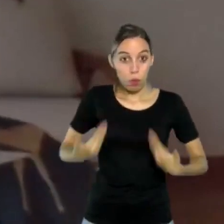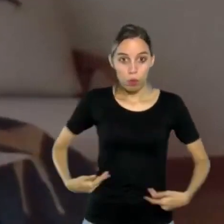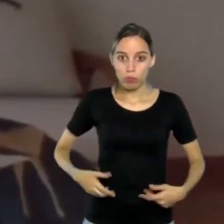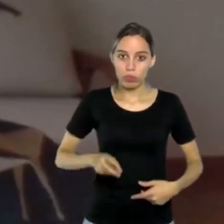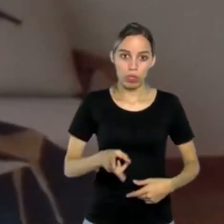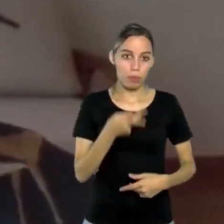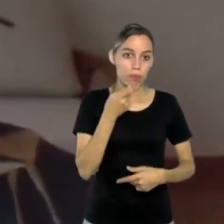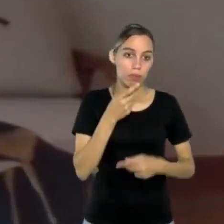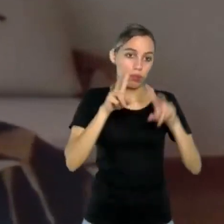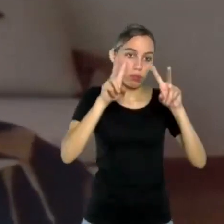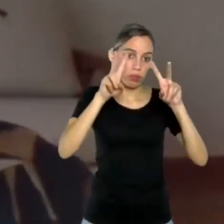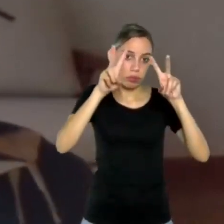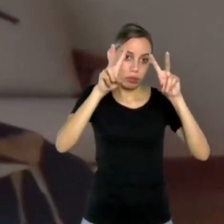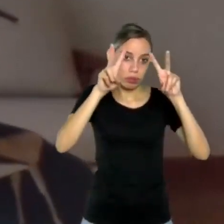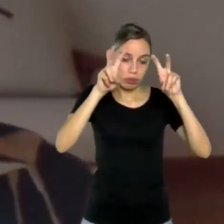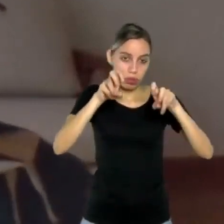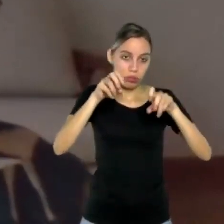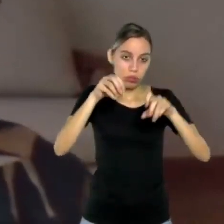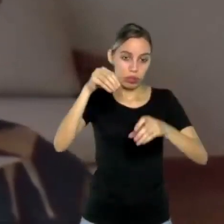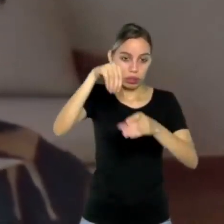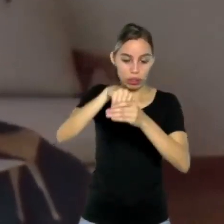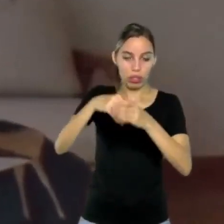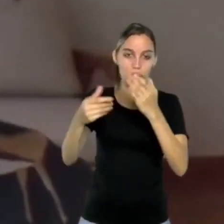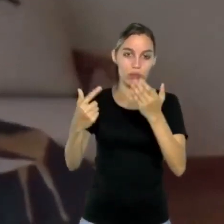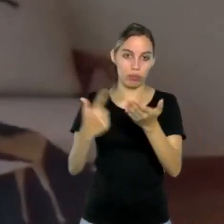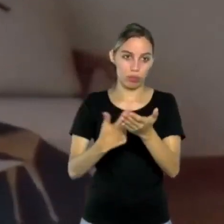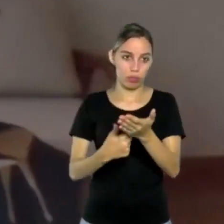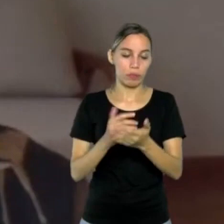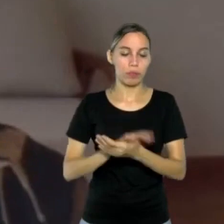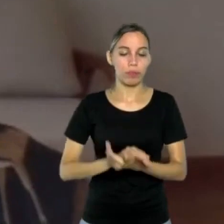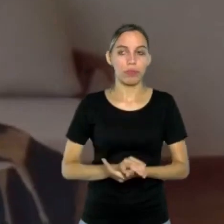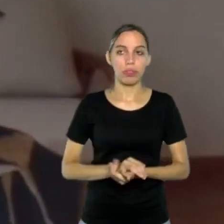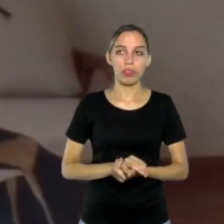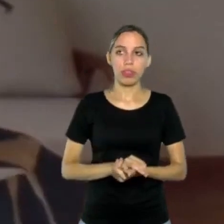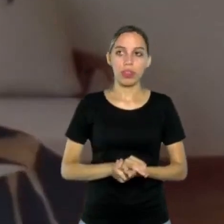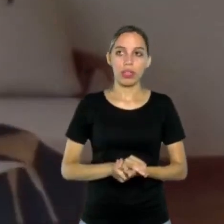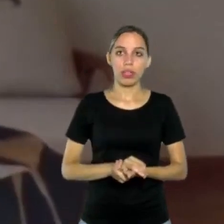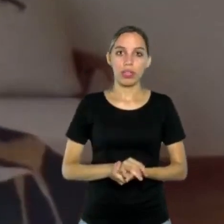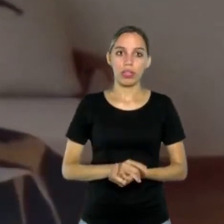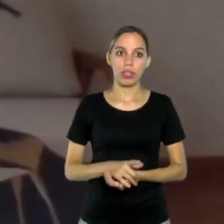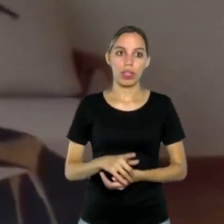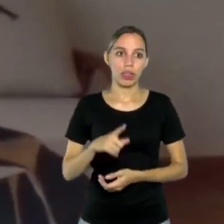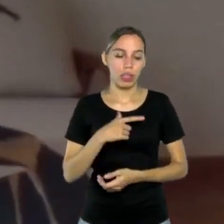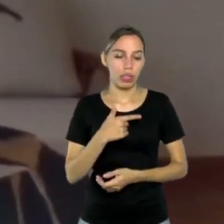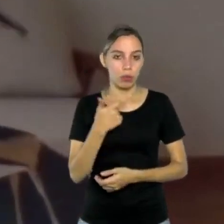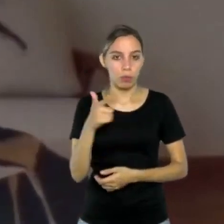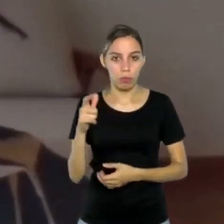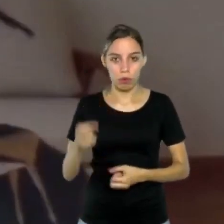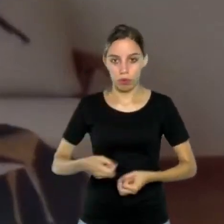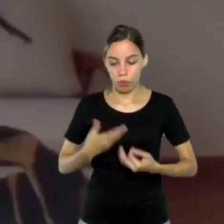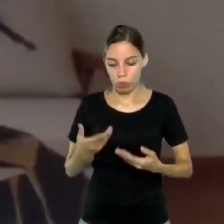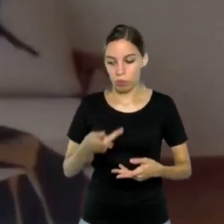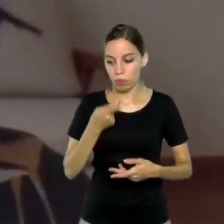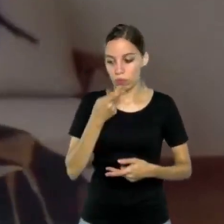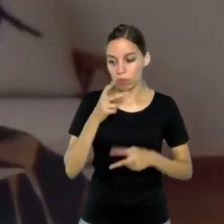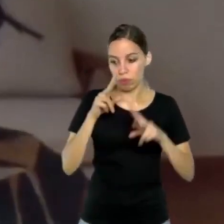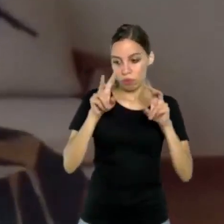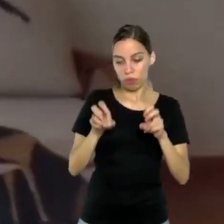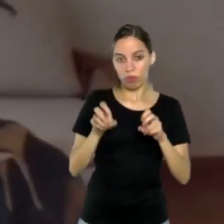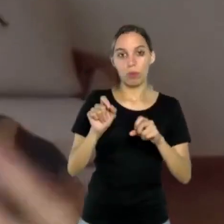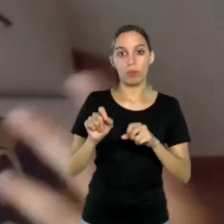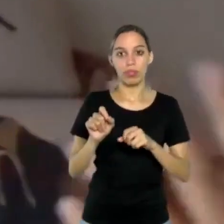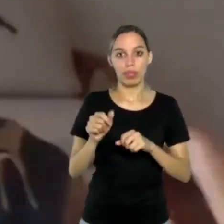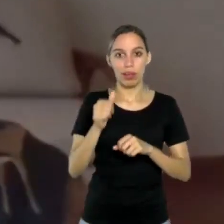Tem esse grande poema que se chama A Curva Infinita, que depois também virou a plaquete, mas que é um poema que imagina uma